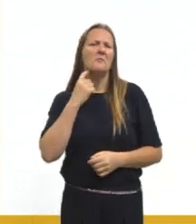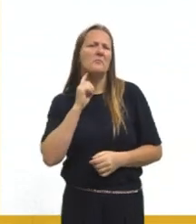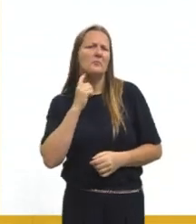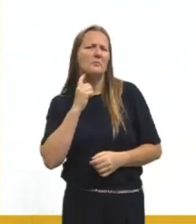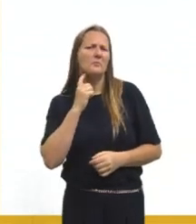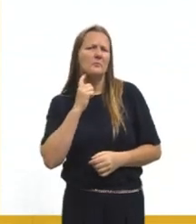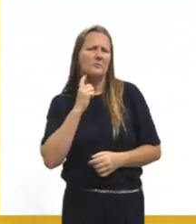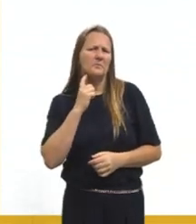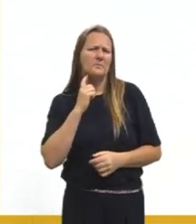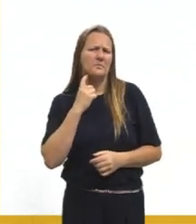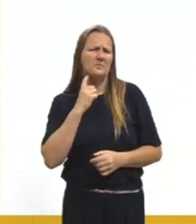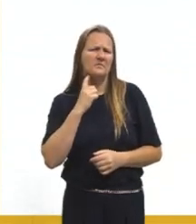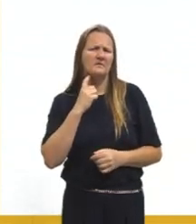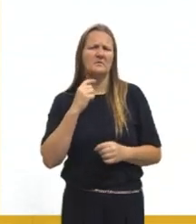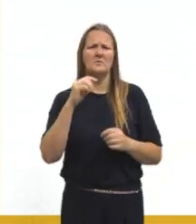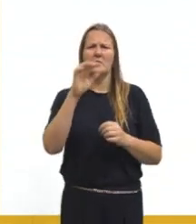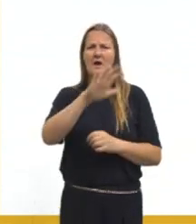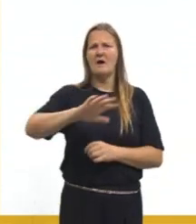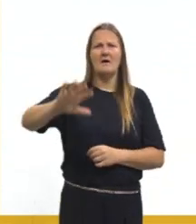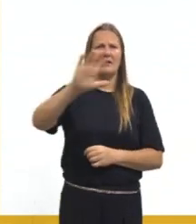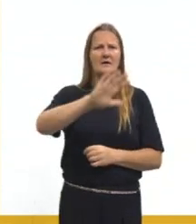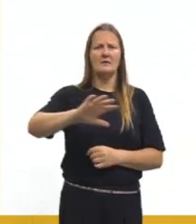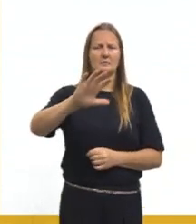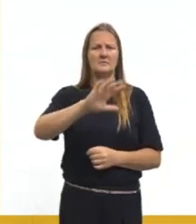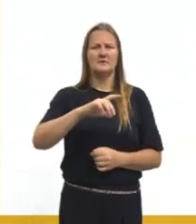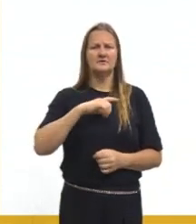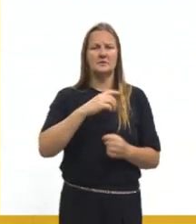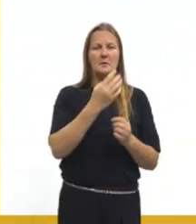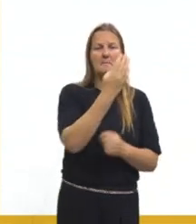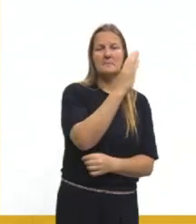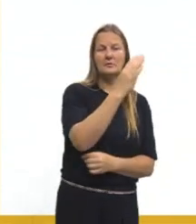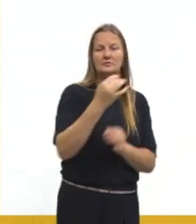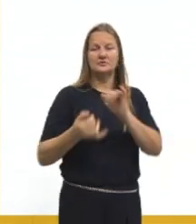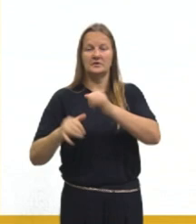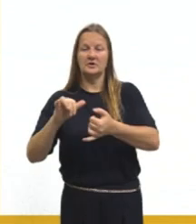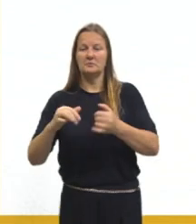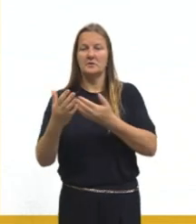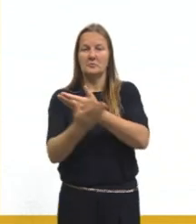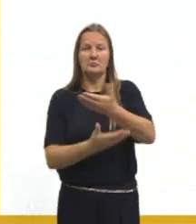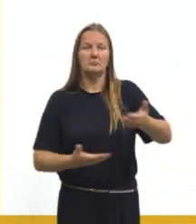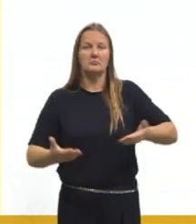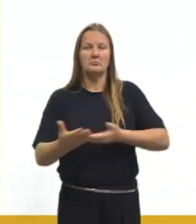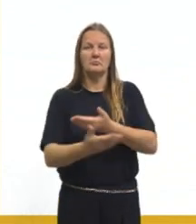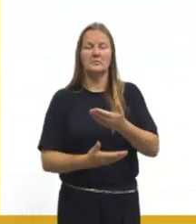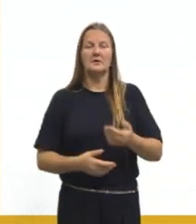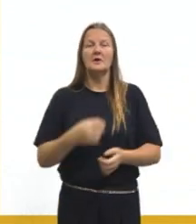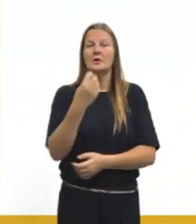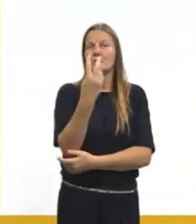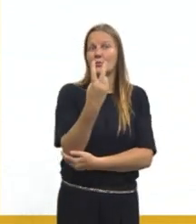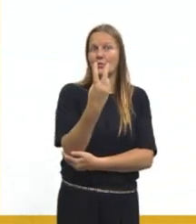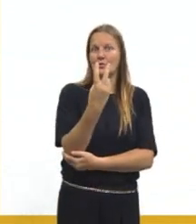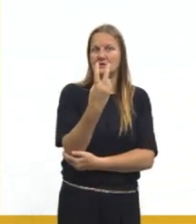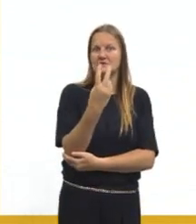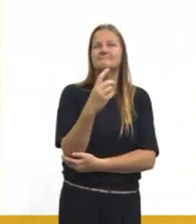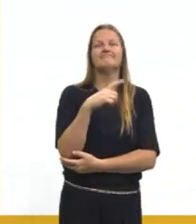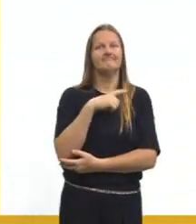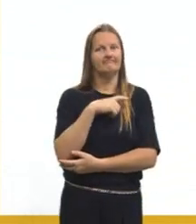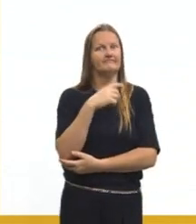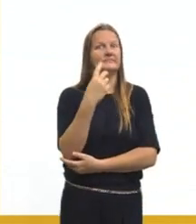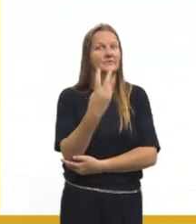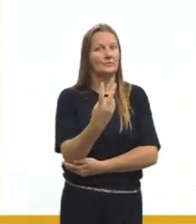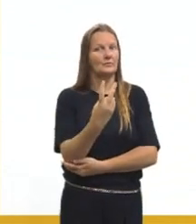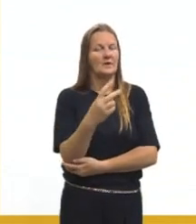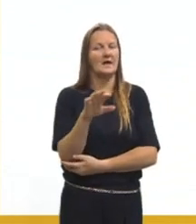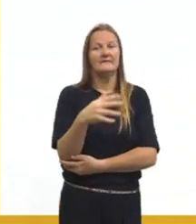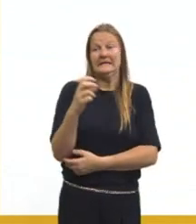nós tivemos uma aula interdisciplinar entre biologia e química que nós conversamos muito sobre isso Caiu duas questões mas aparecia às vezes